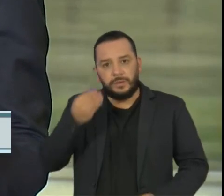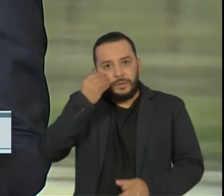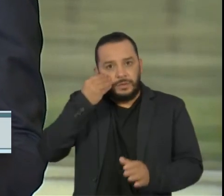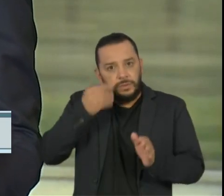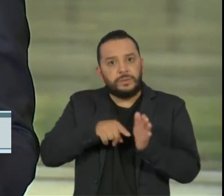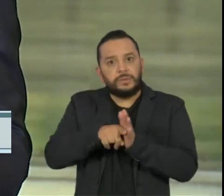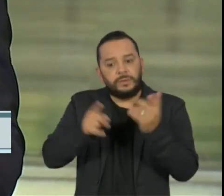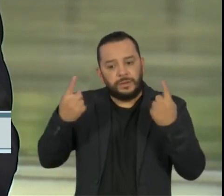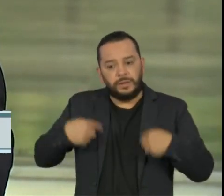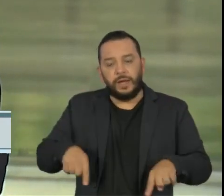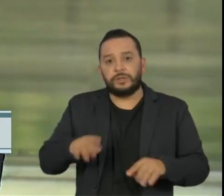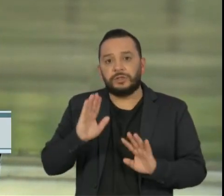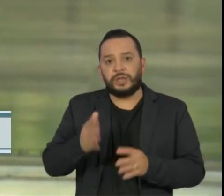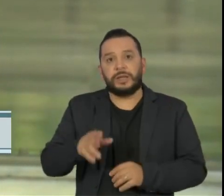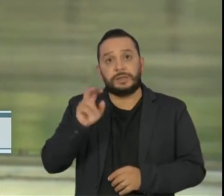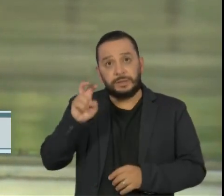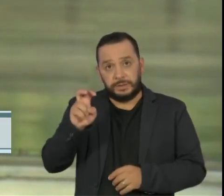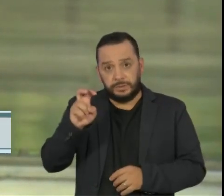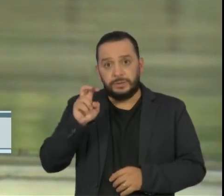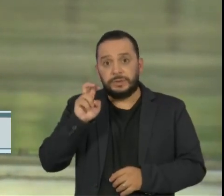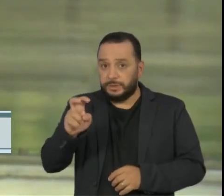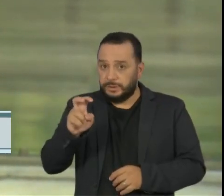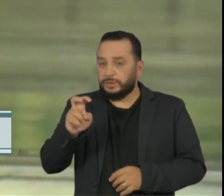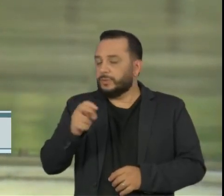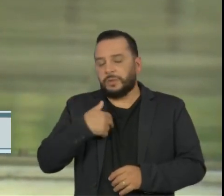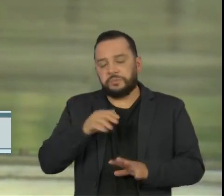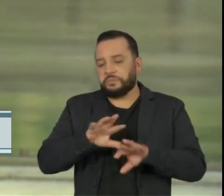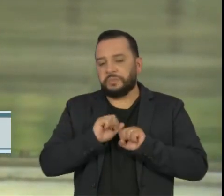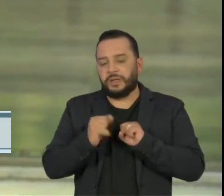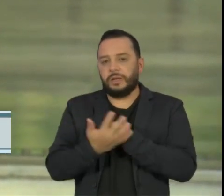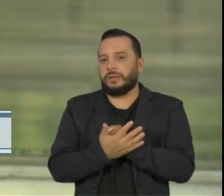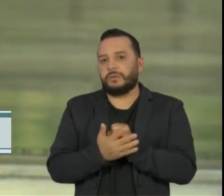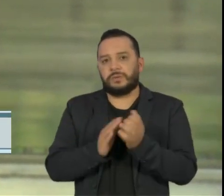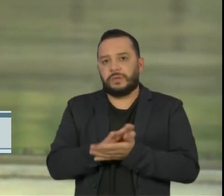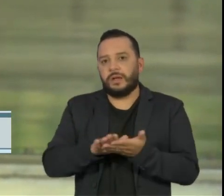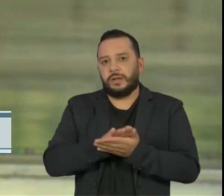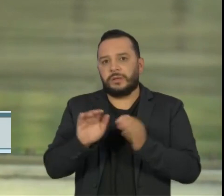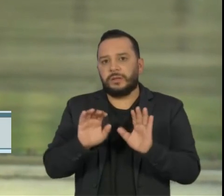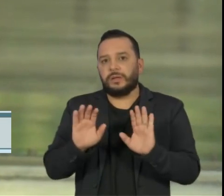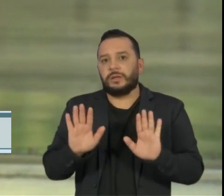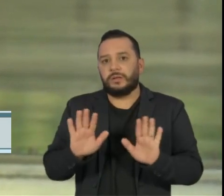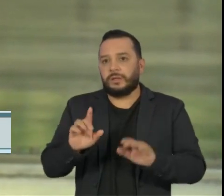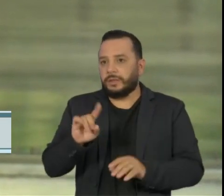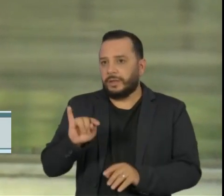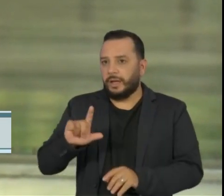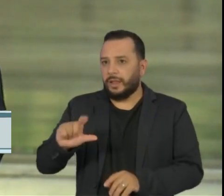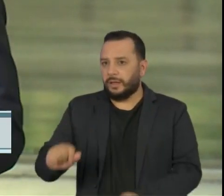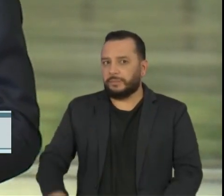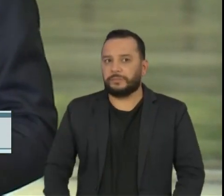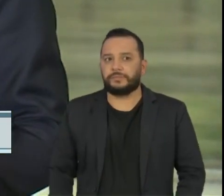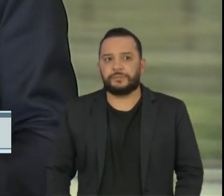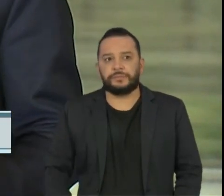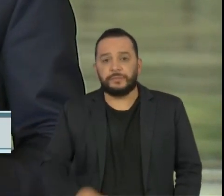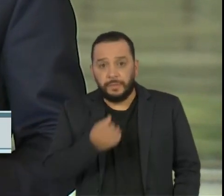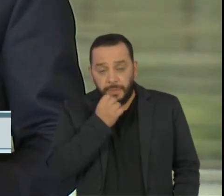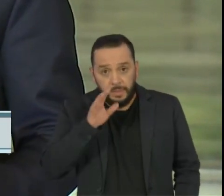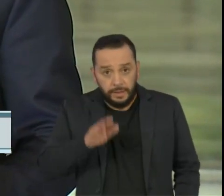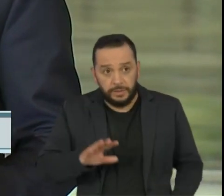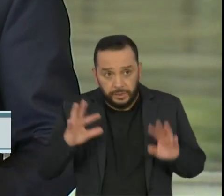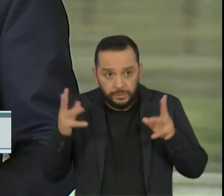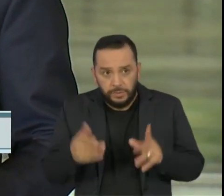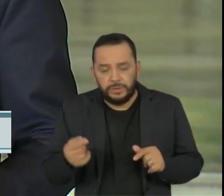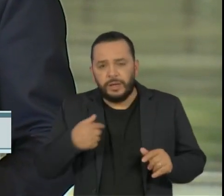5 testes, 5 negativos, felizmente. Daniela Salerno, boa tarde. Sua pergunta, por favor. Boa tarde a todos.